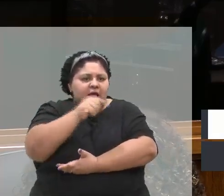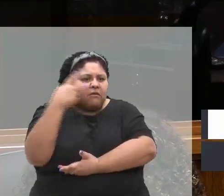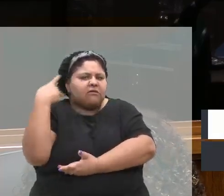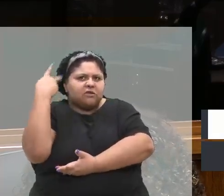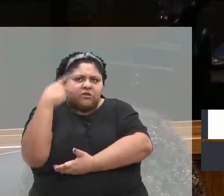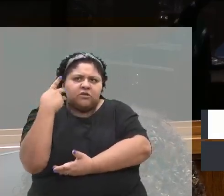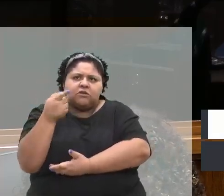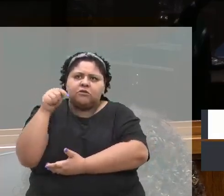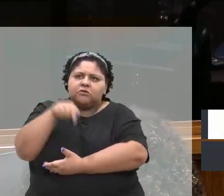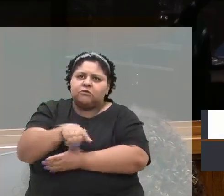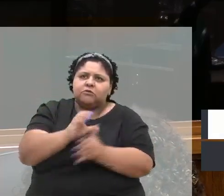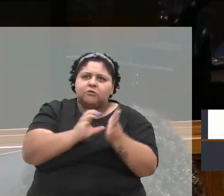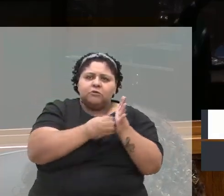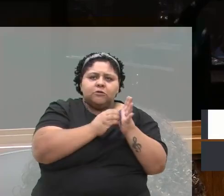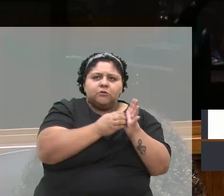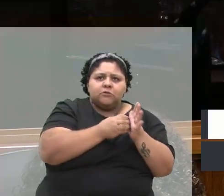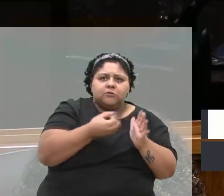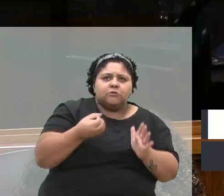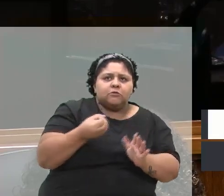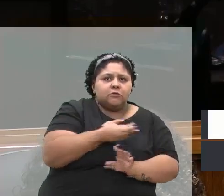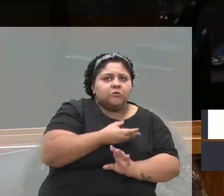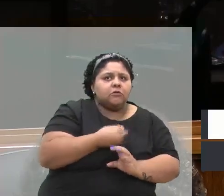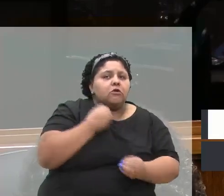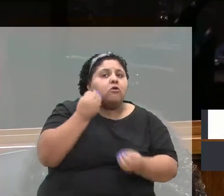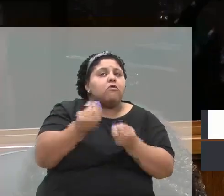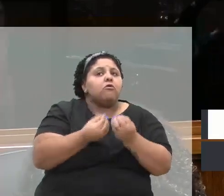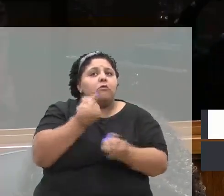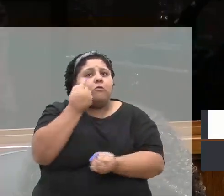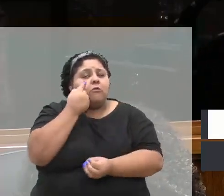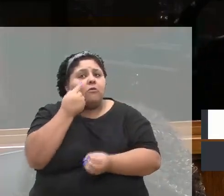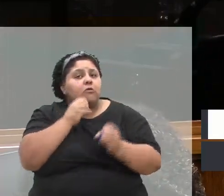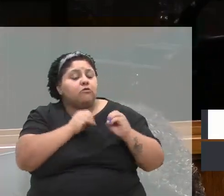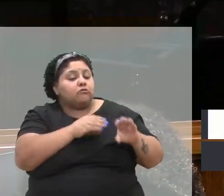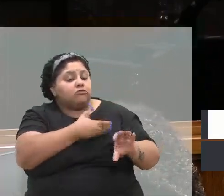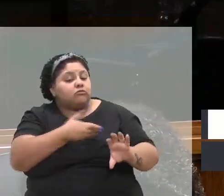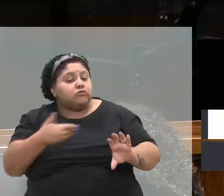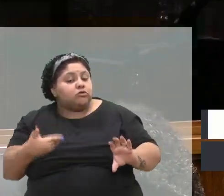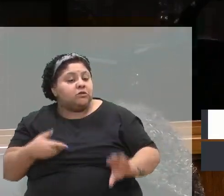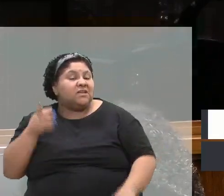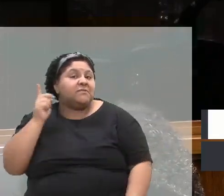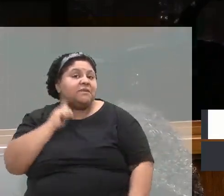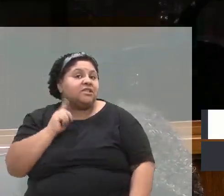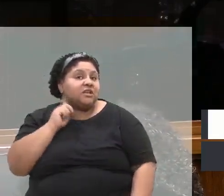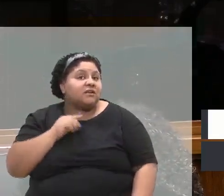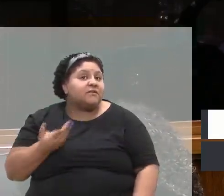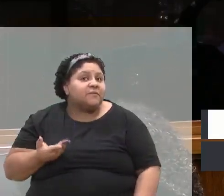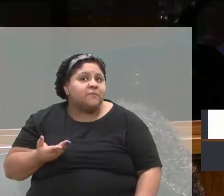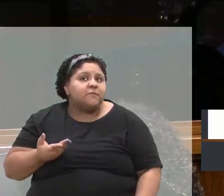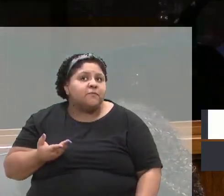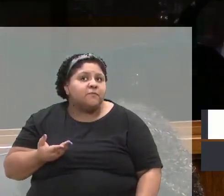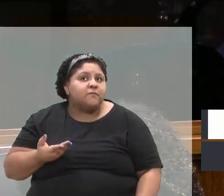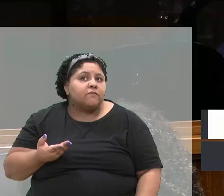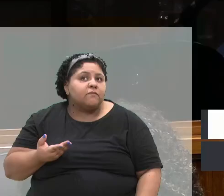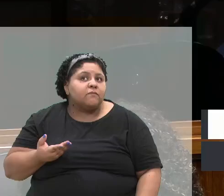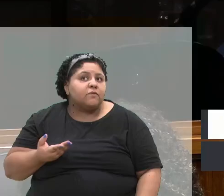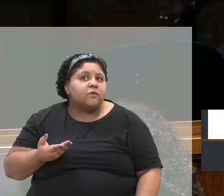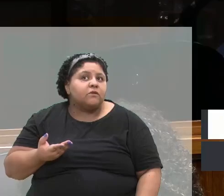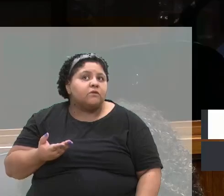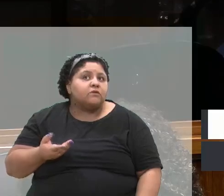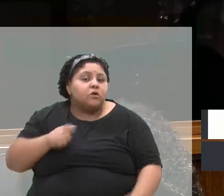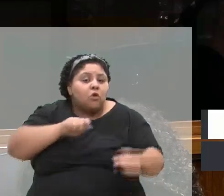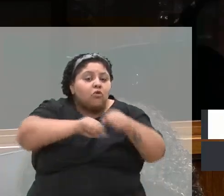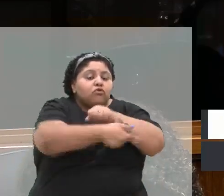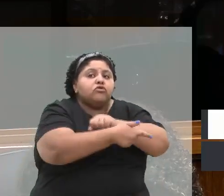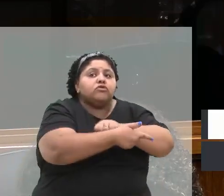aqui do Partido Novo, vejam como está a educação pública no estado de Minas Gerais. Quais são os índices de